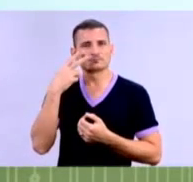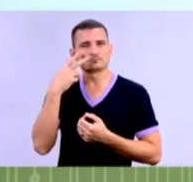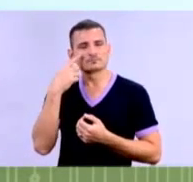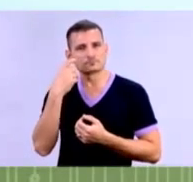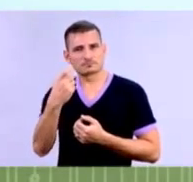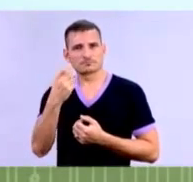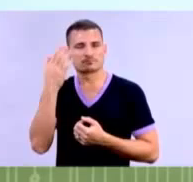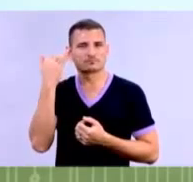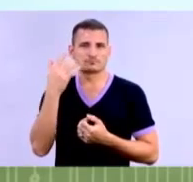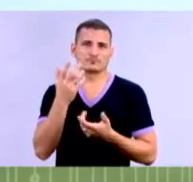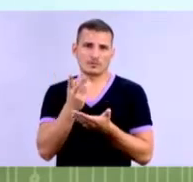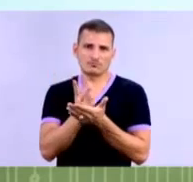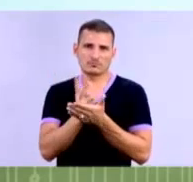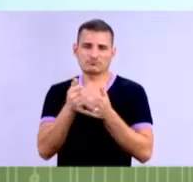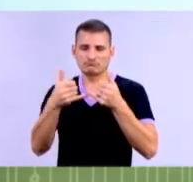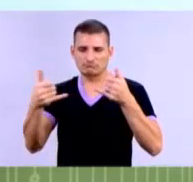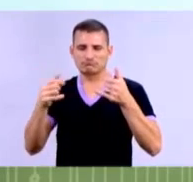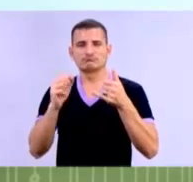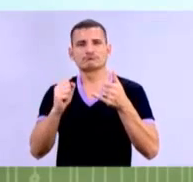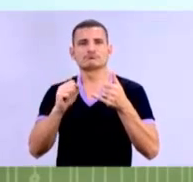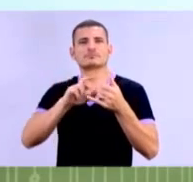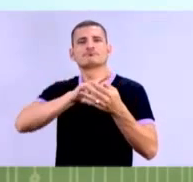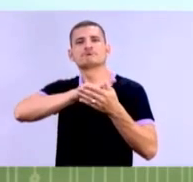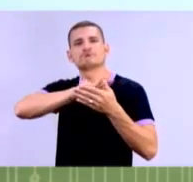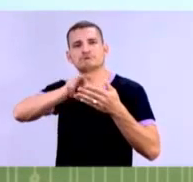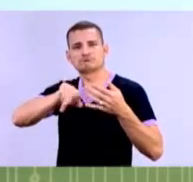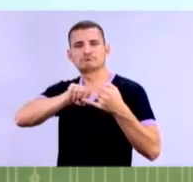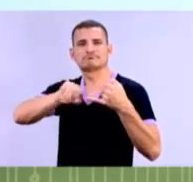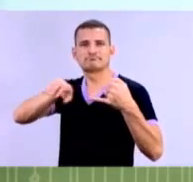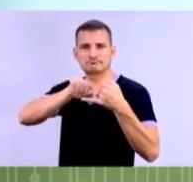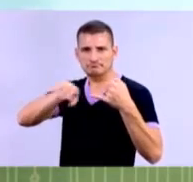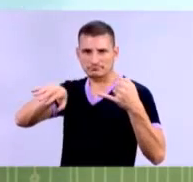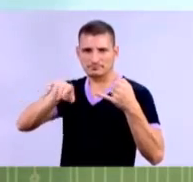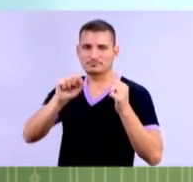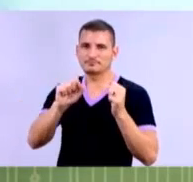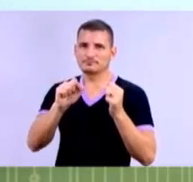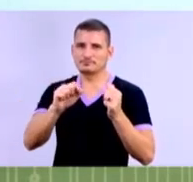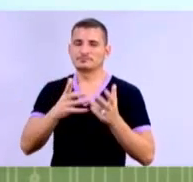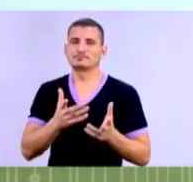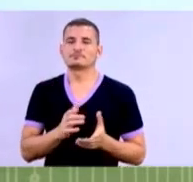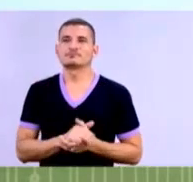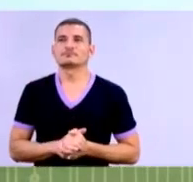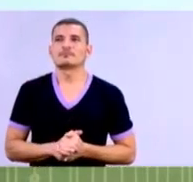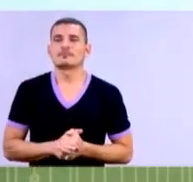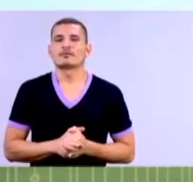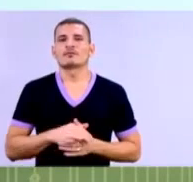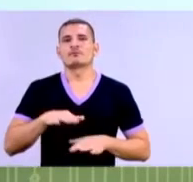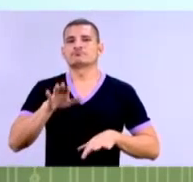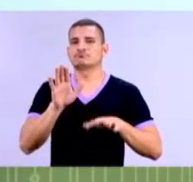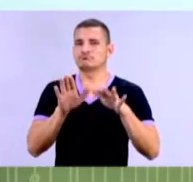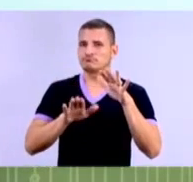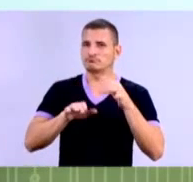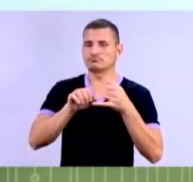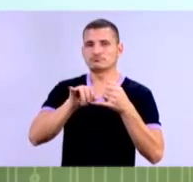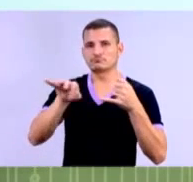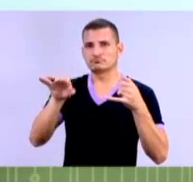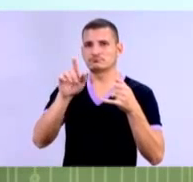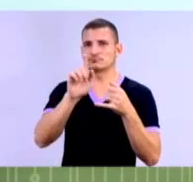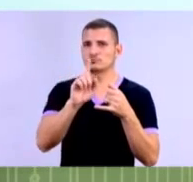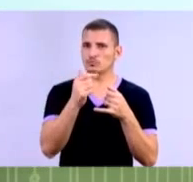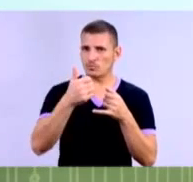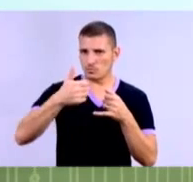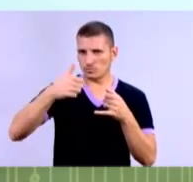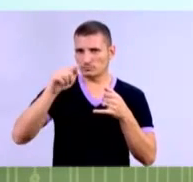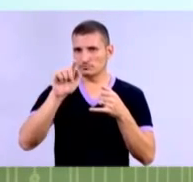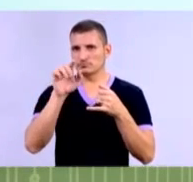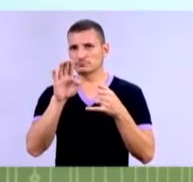disso, que o mesmo cabo pode ser utilizado para mais de uma função. Entretanto, dependendo da transmissão, se for de 1 gigabit